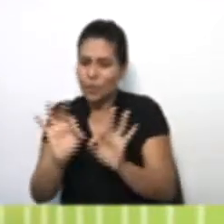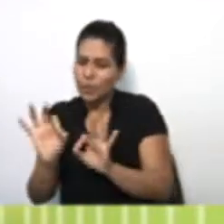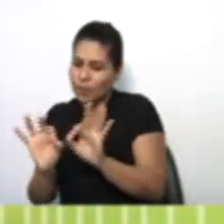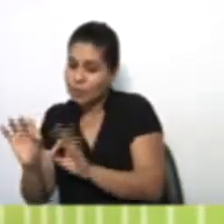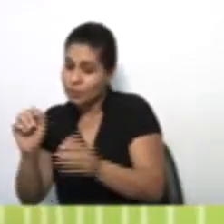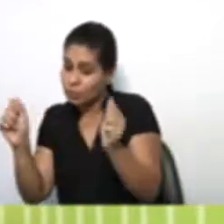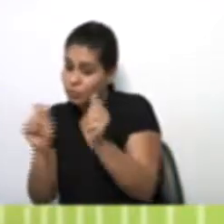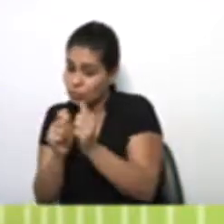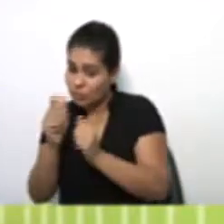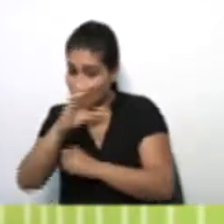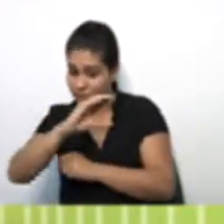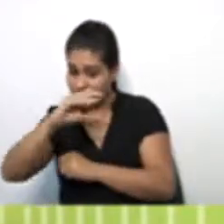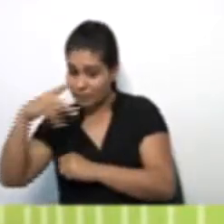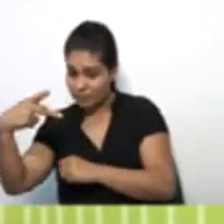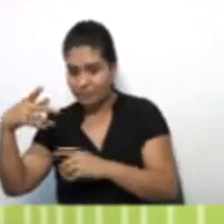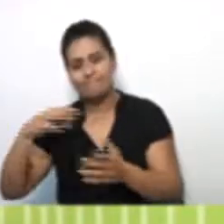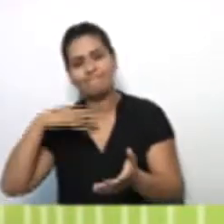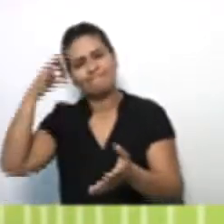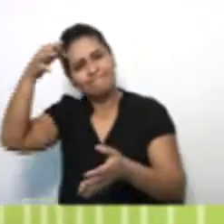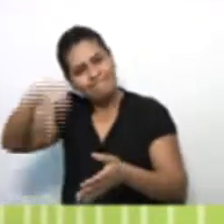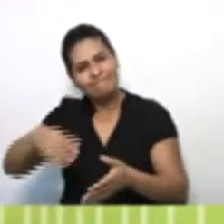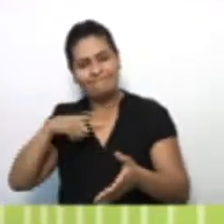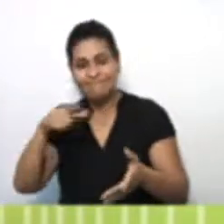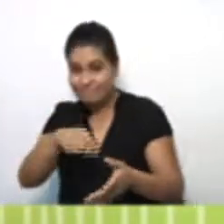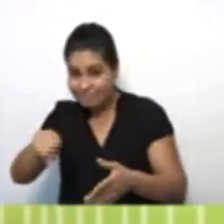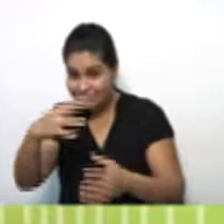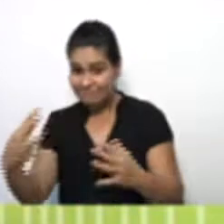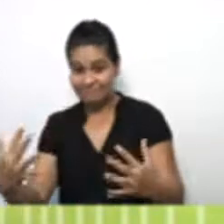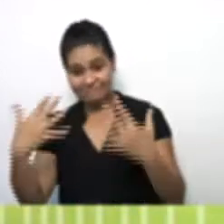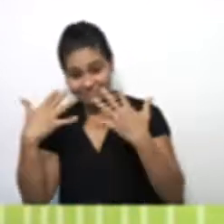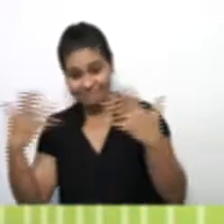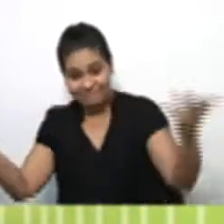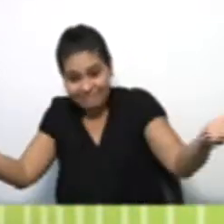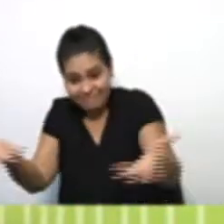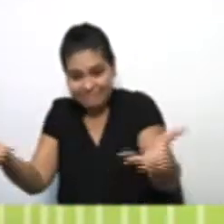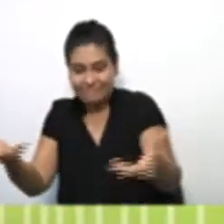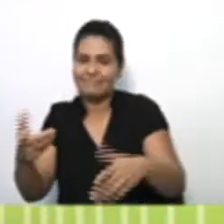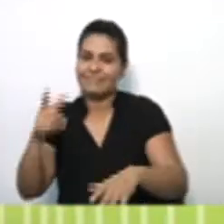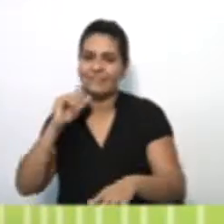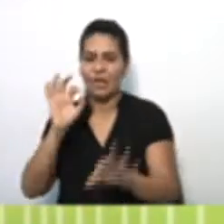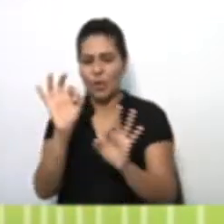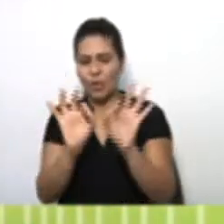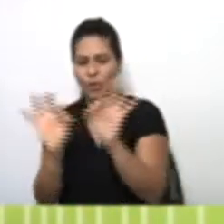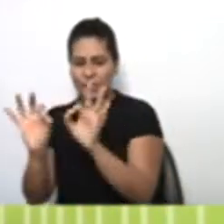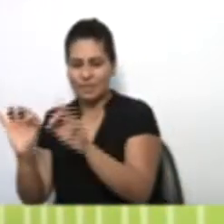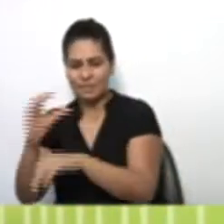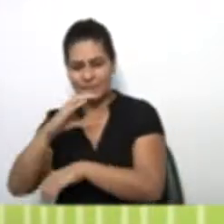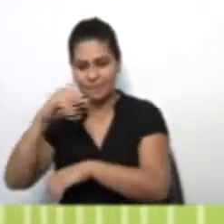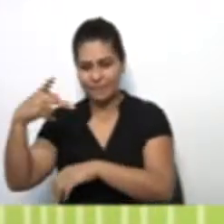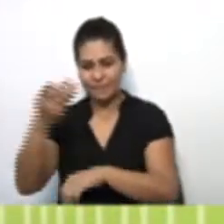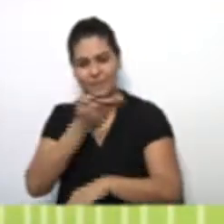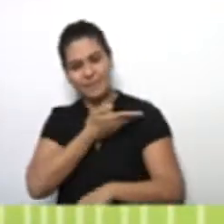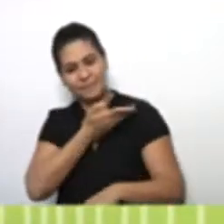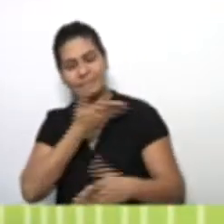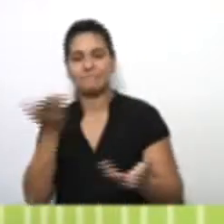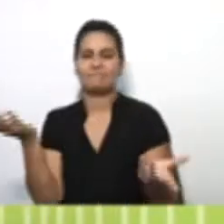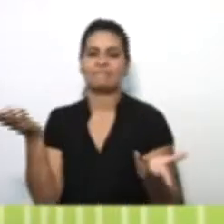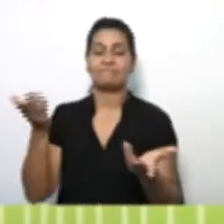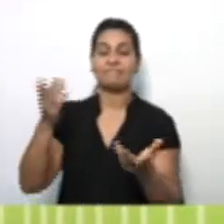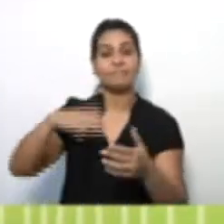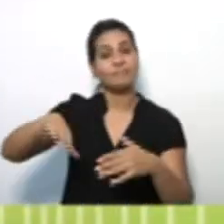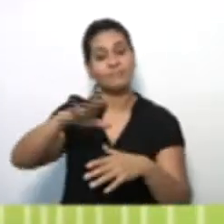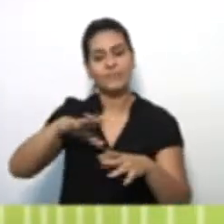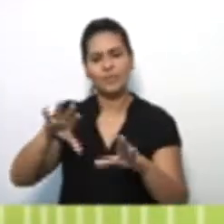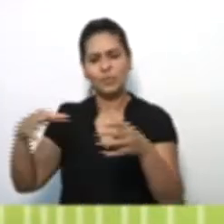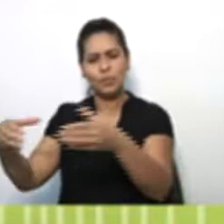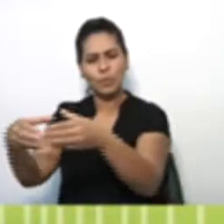tua cooperativa. Tenho certeza que você, meu querido, que está me assistindo aí, né, vai montar sua cooperativa com seus amigos, com seus colegas aí, com